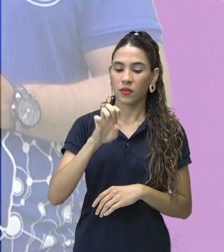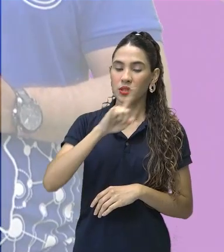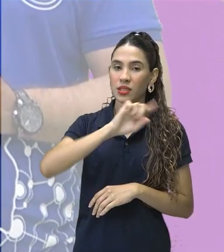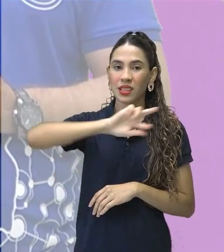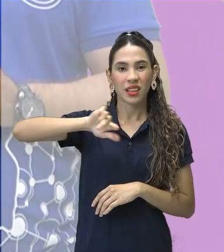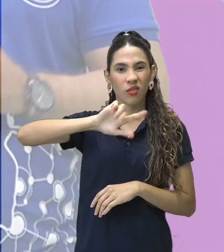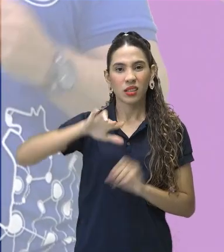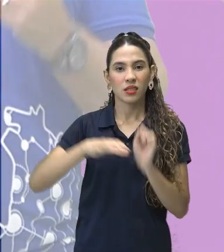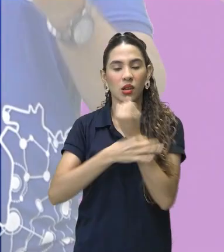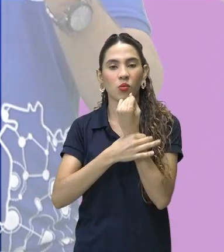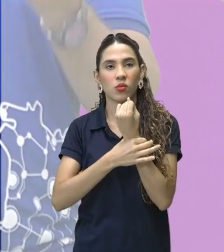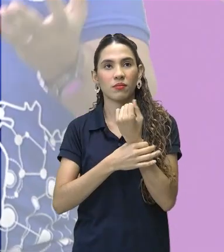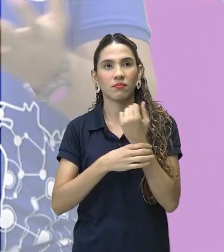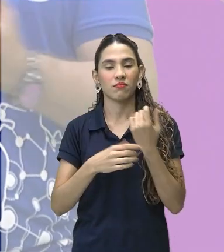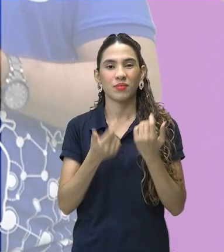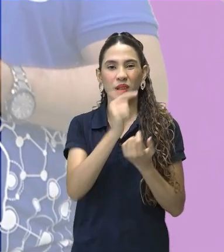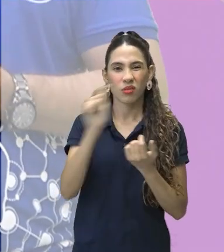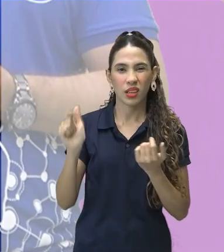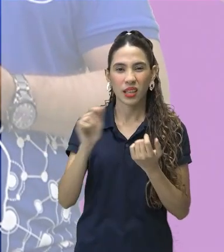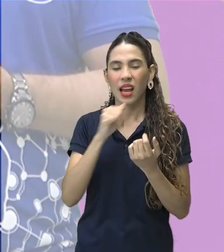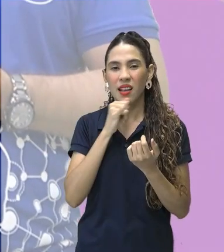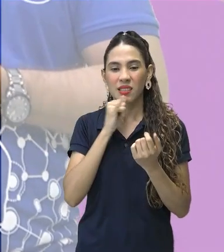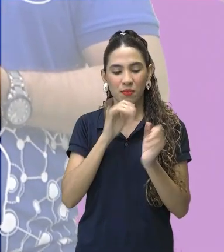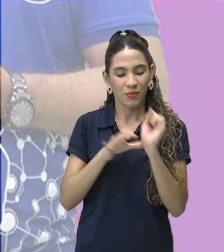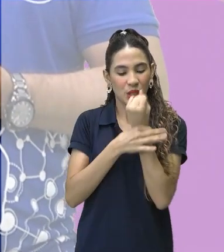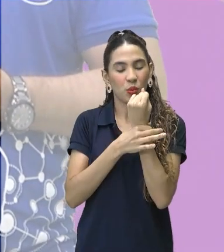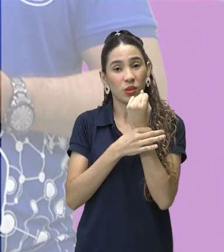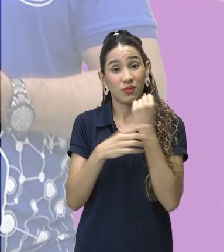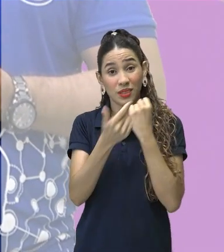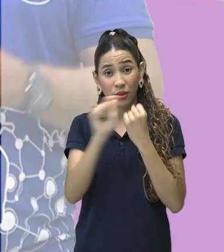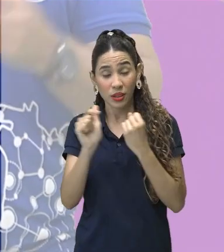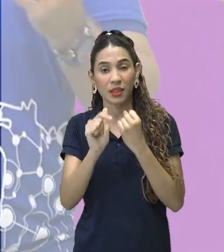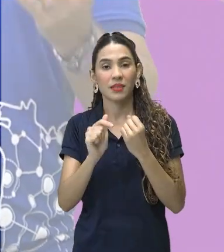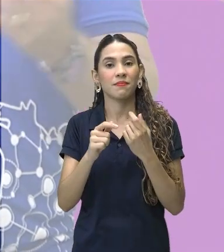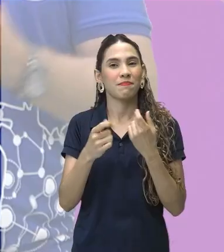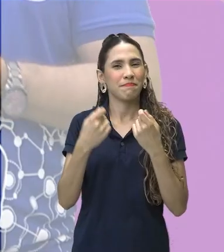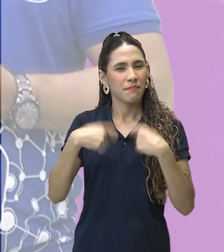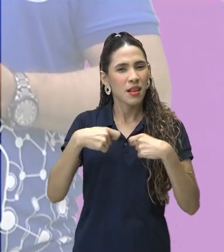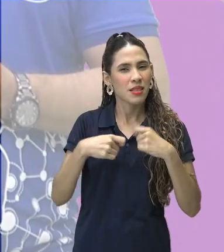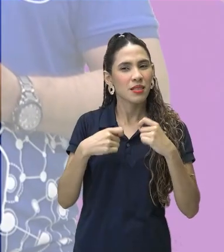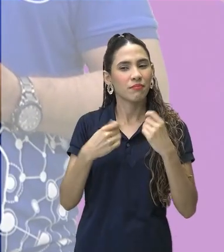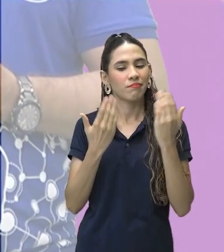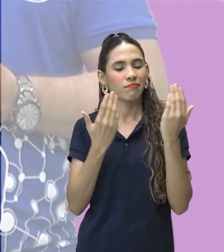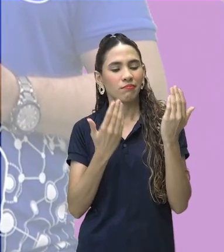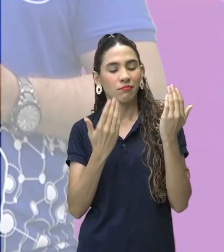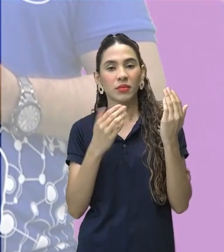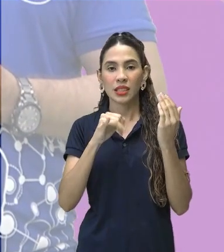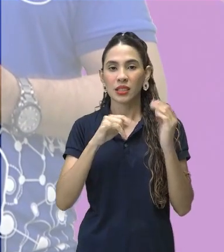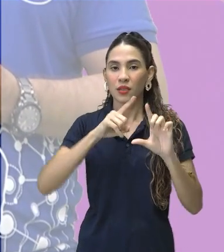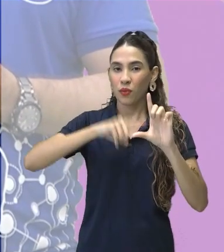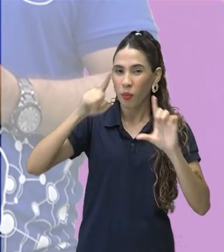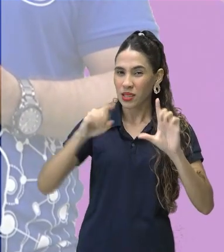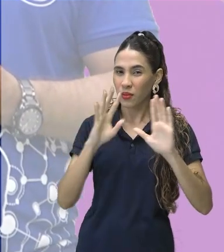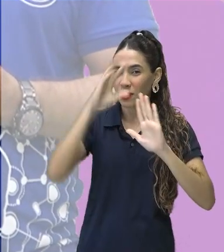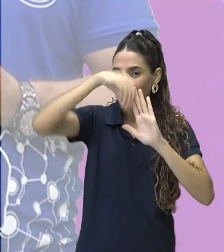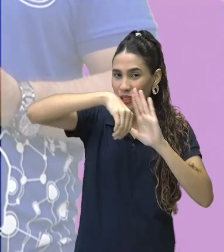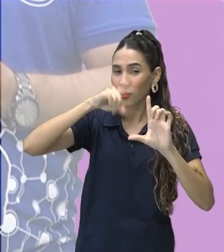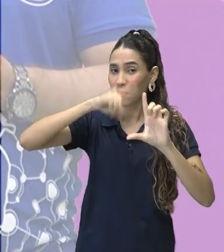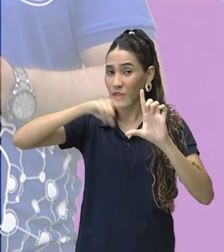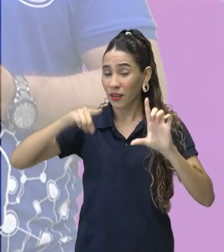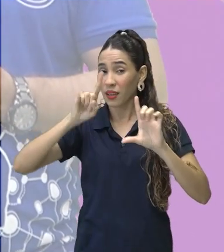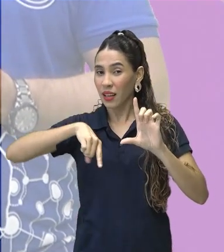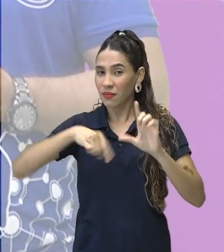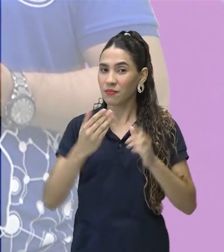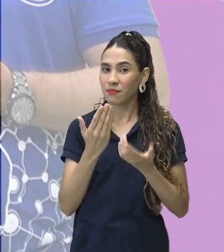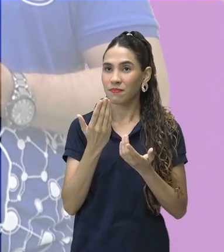tão confiável, né, quando você não tem uma fonte muito confiável, a gente tem que duvidar se aquelas informações que estão ali no gráfico, se